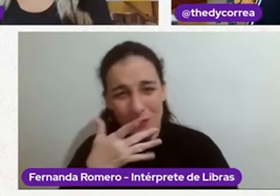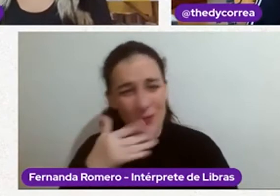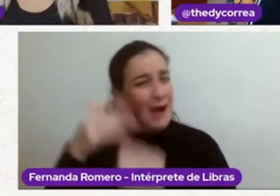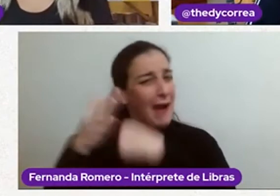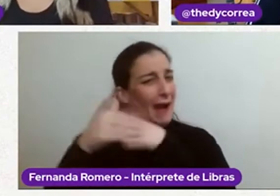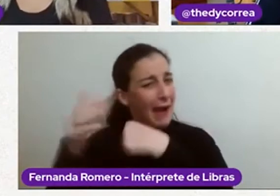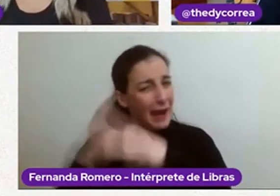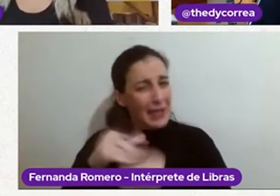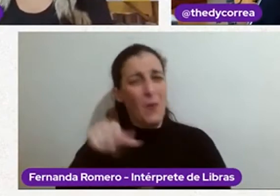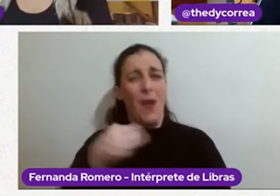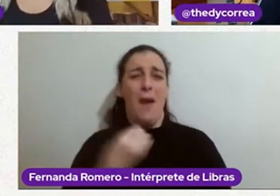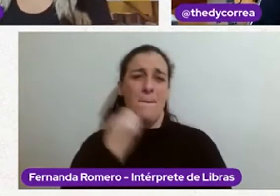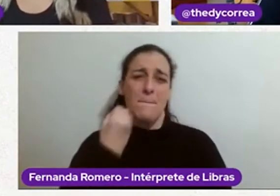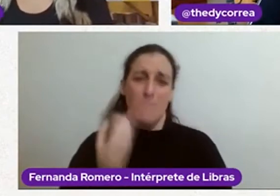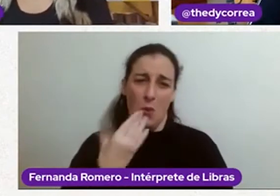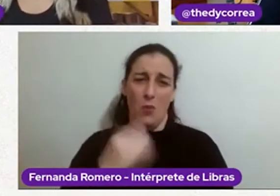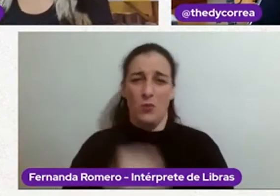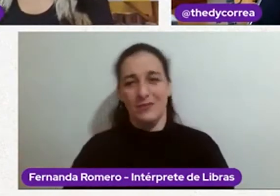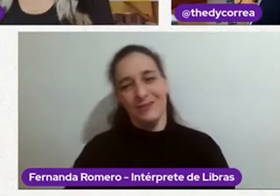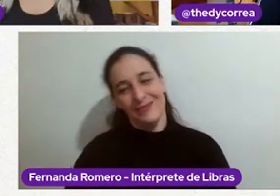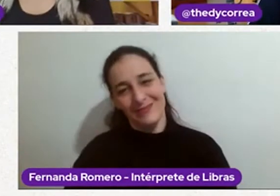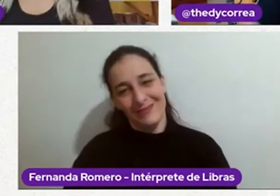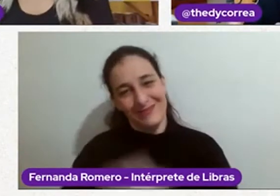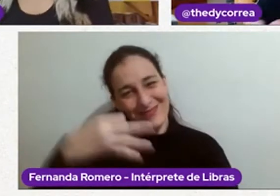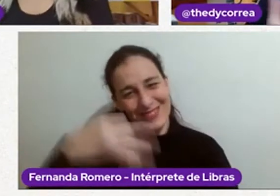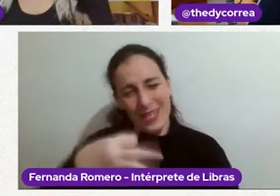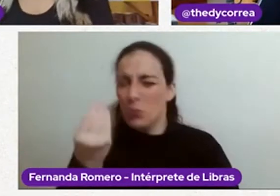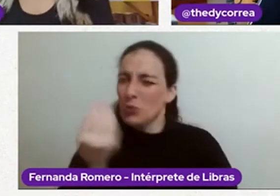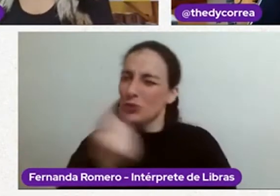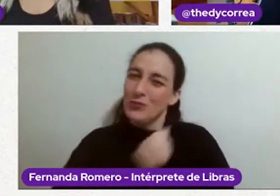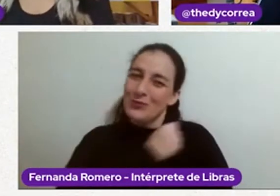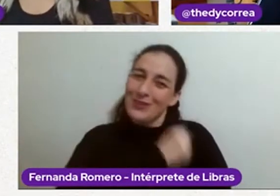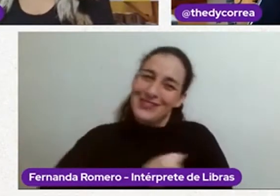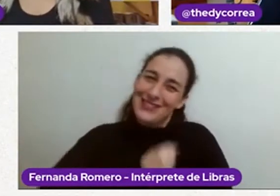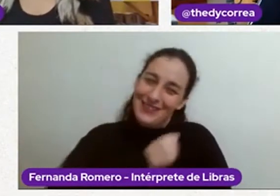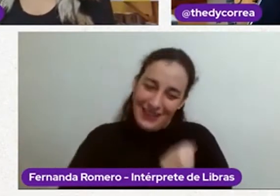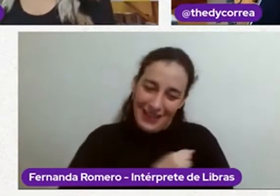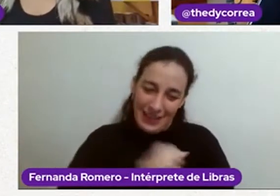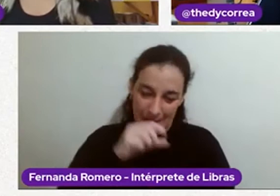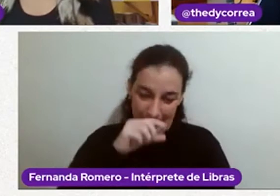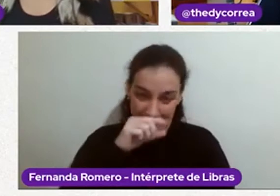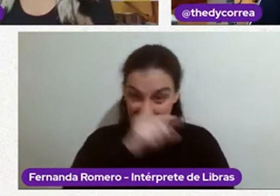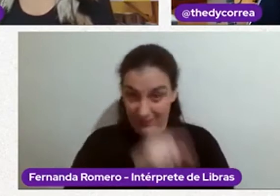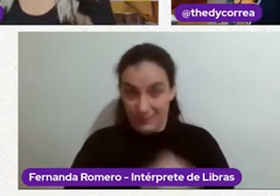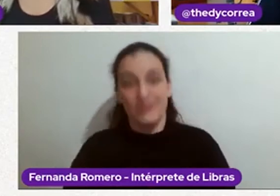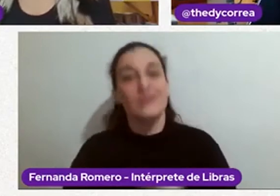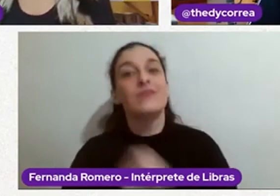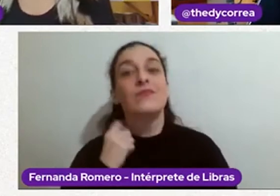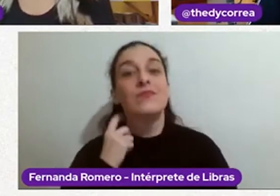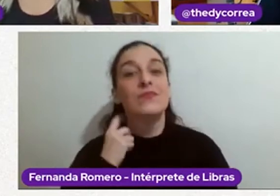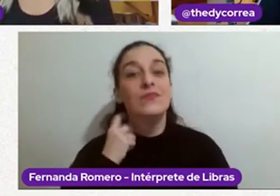faz bem. Com certeza, Então, muita saudade, carinho. gente. O artista... muita saudade.